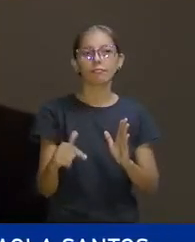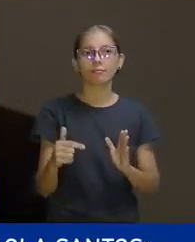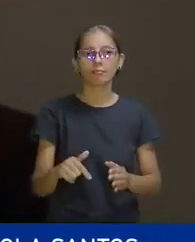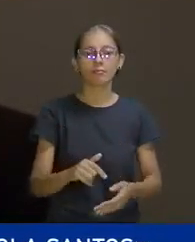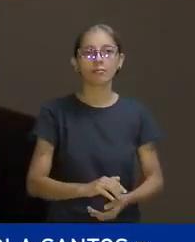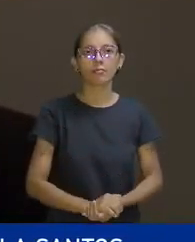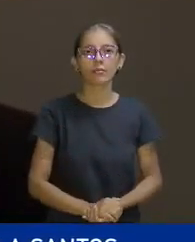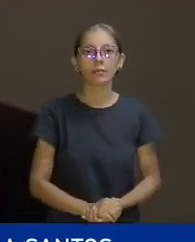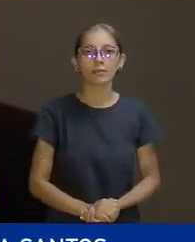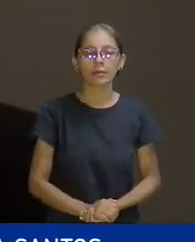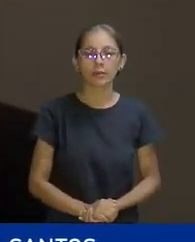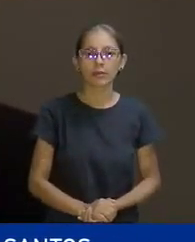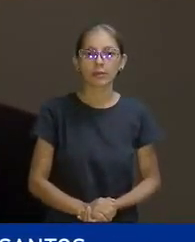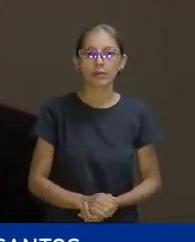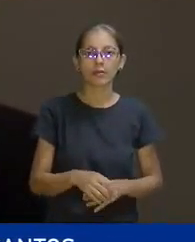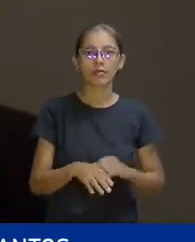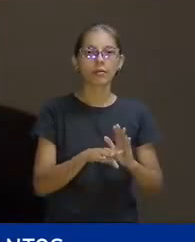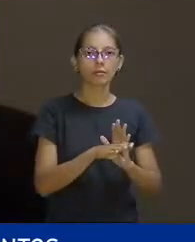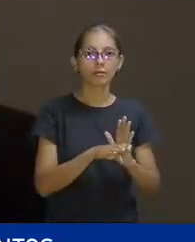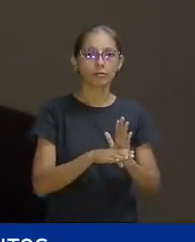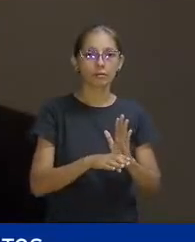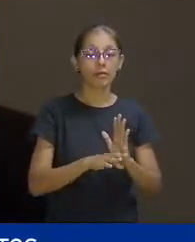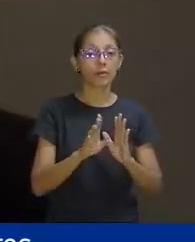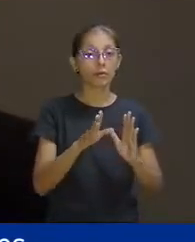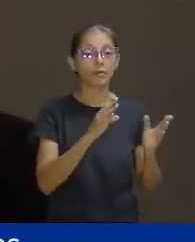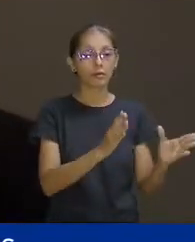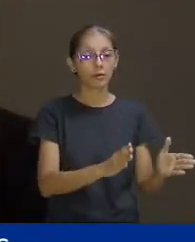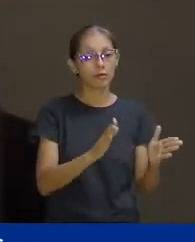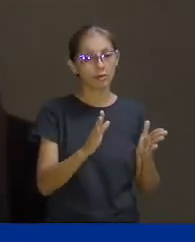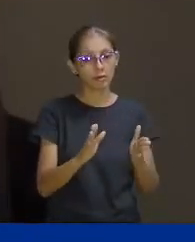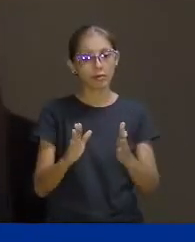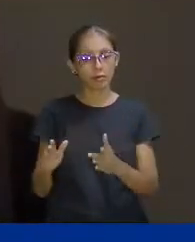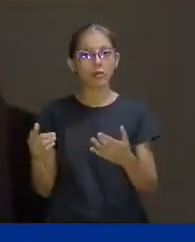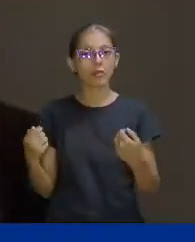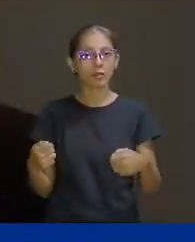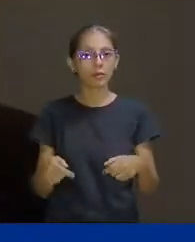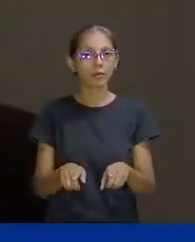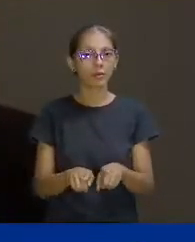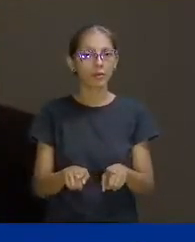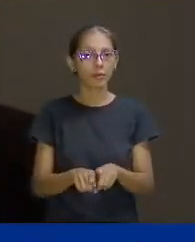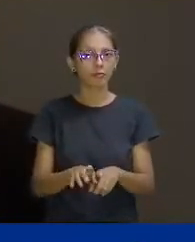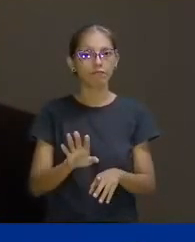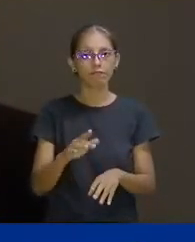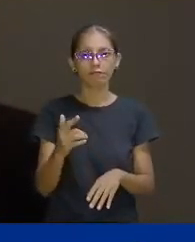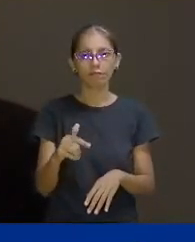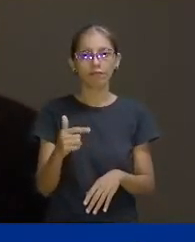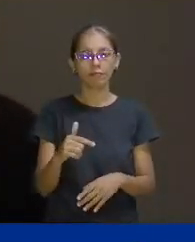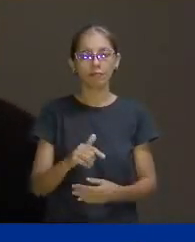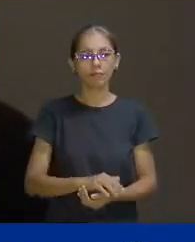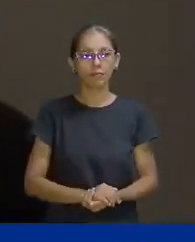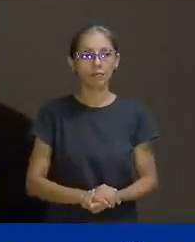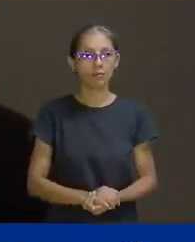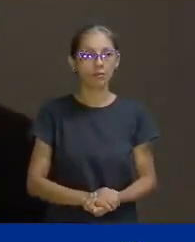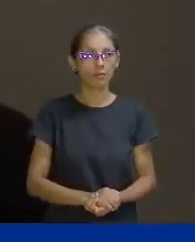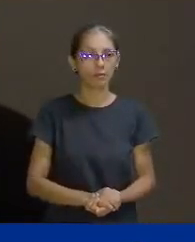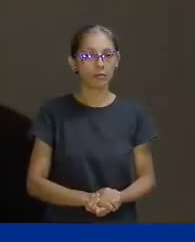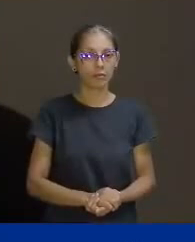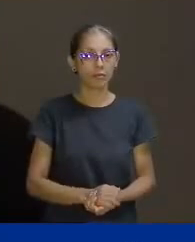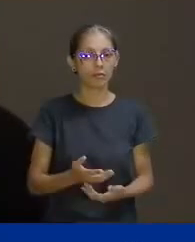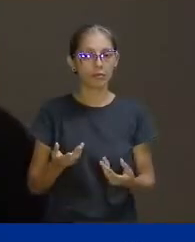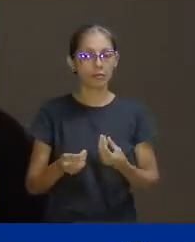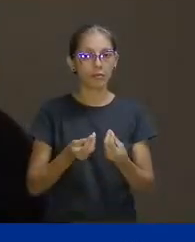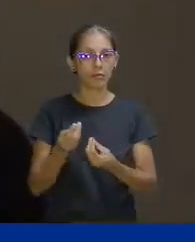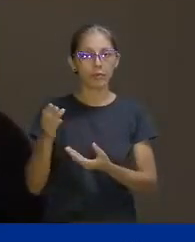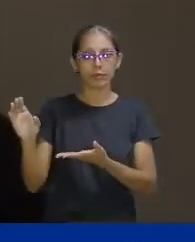despesa foi reputada regular em razão do cumprimento das exigências normativas. Então, no contexto das contas, eu lembro a